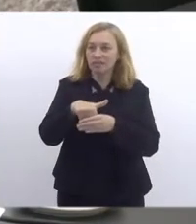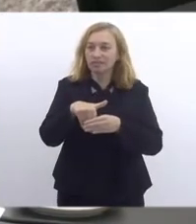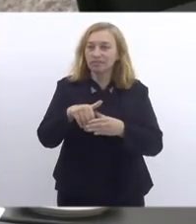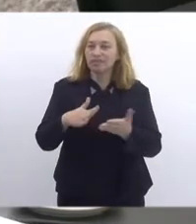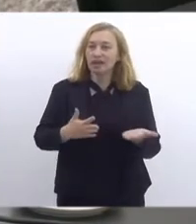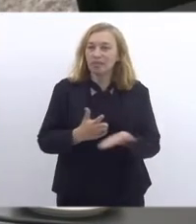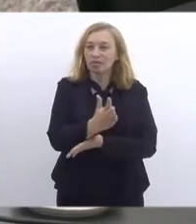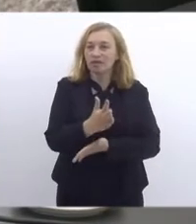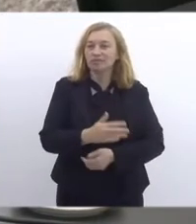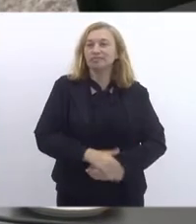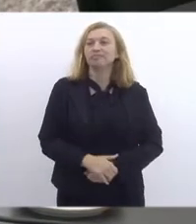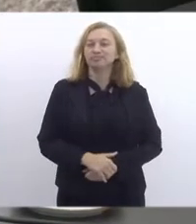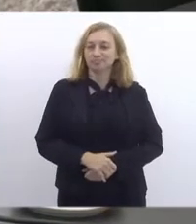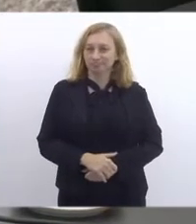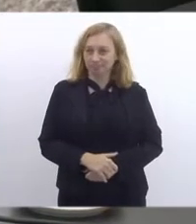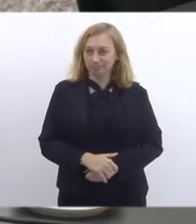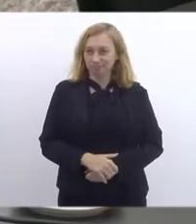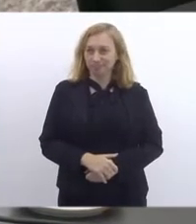aprovado.